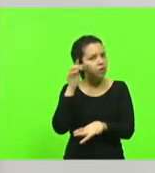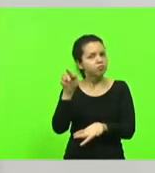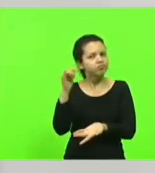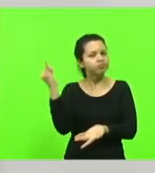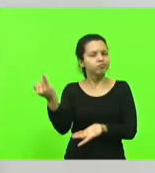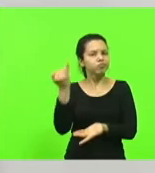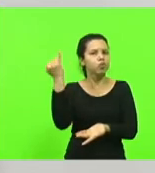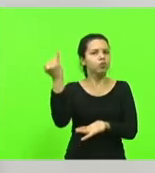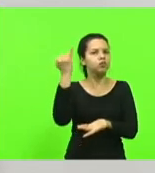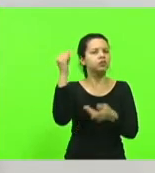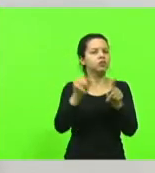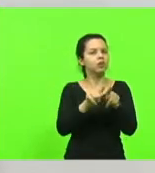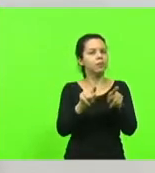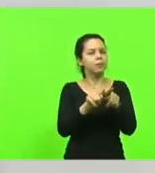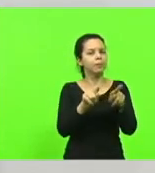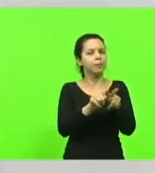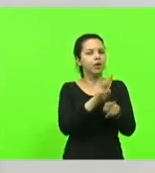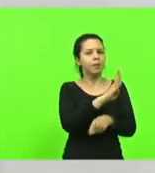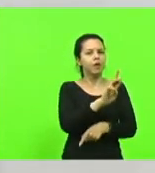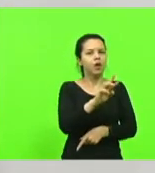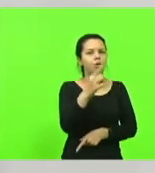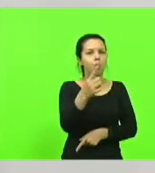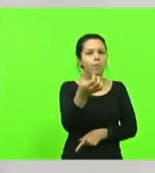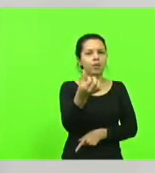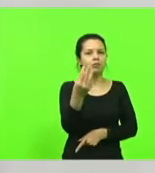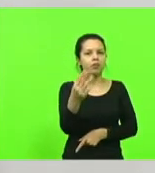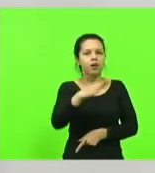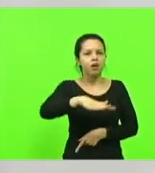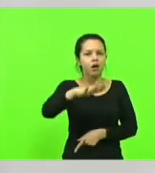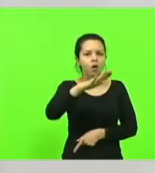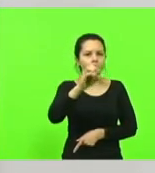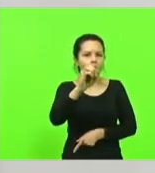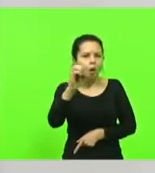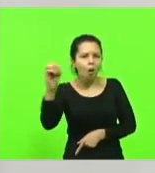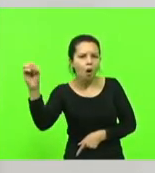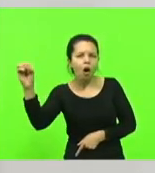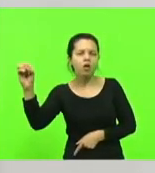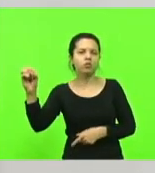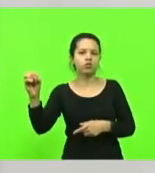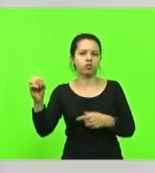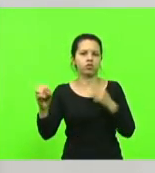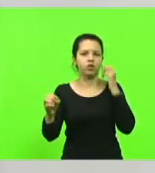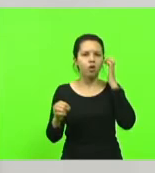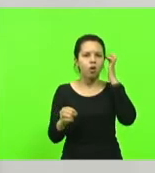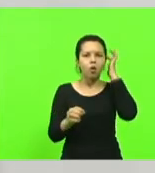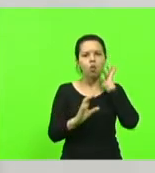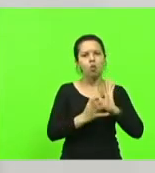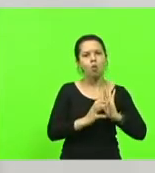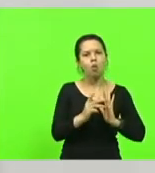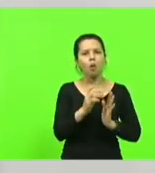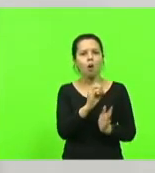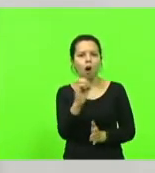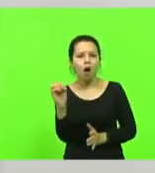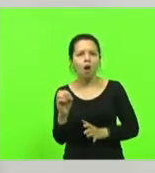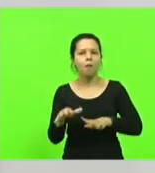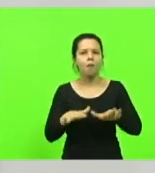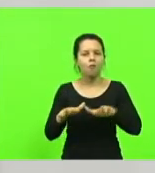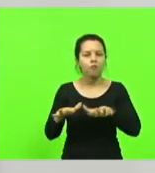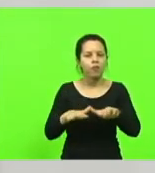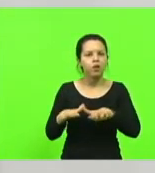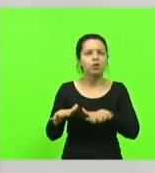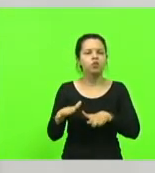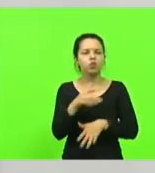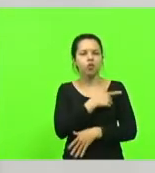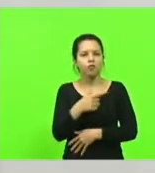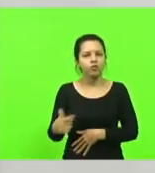A 163, lá no extremo oeste, que a bancada do oeste fez um movimento com o governador e se ampliou também